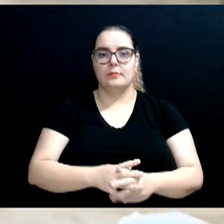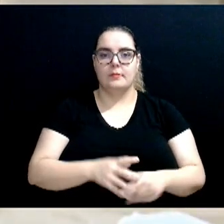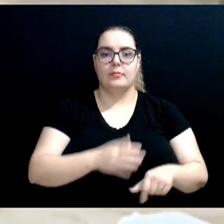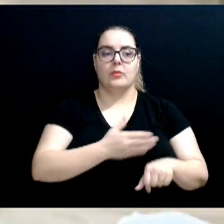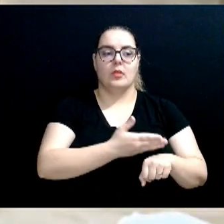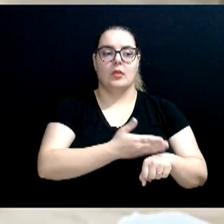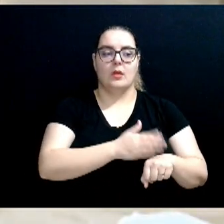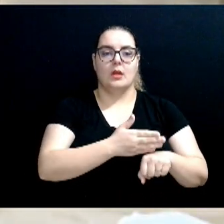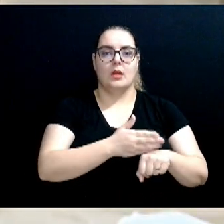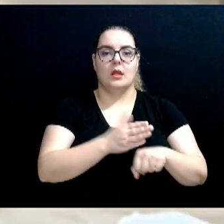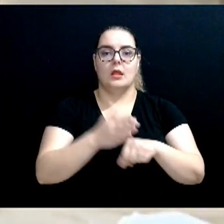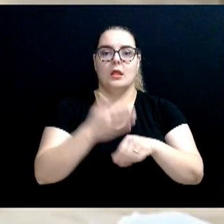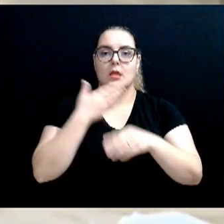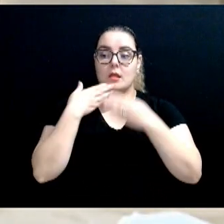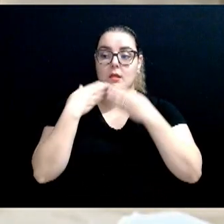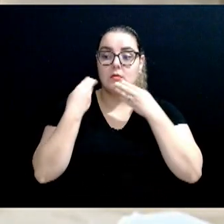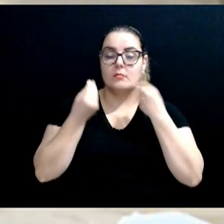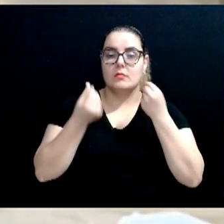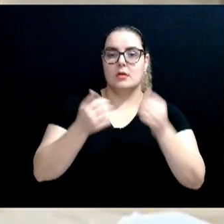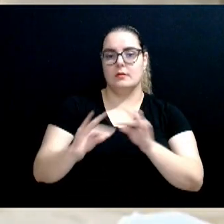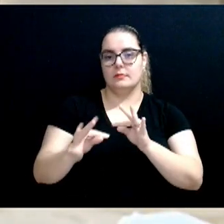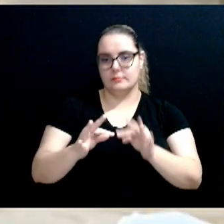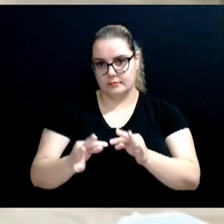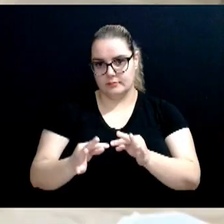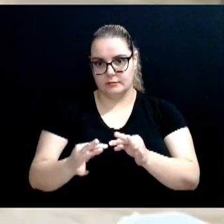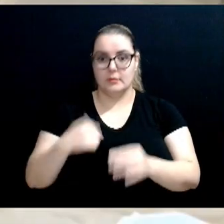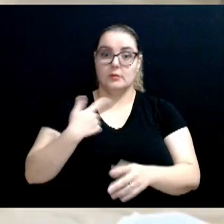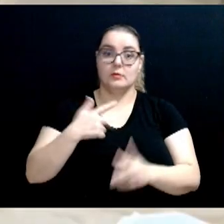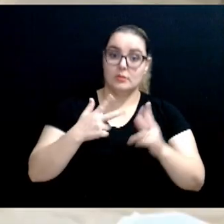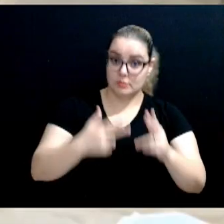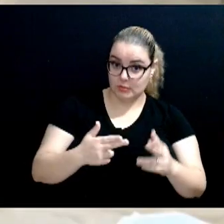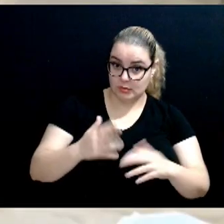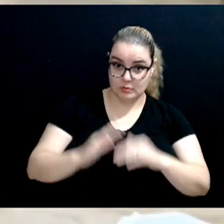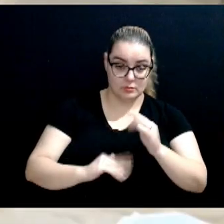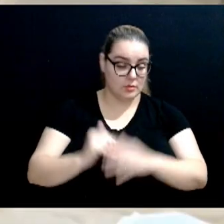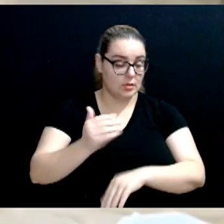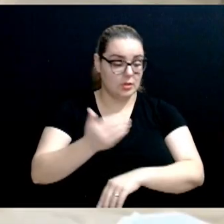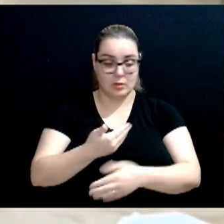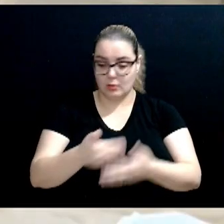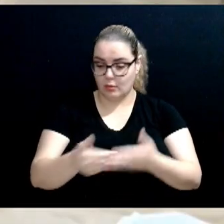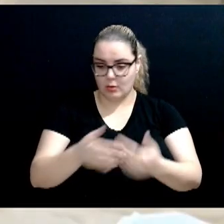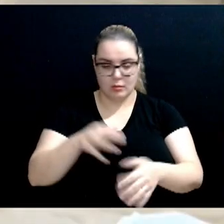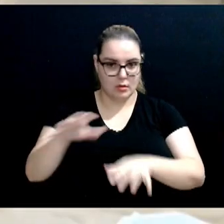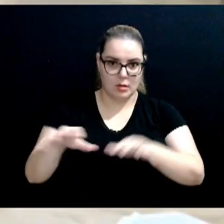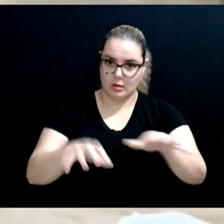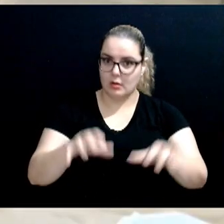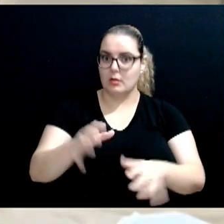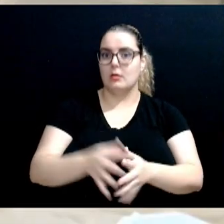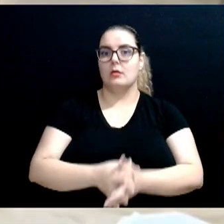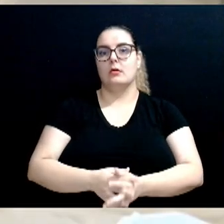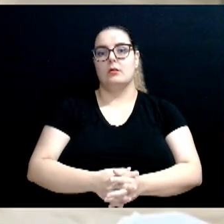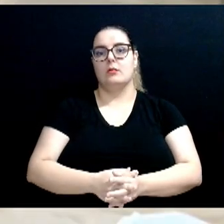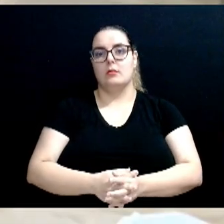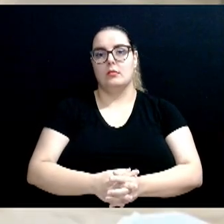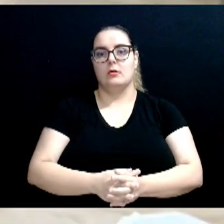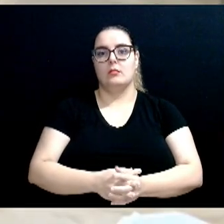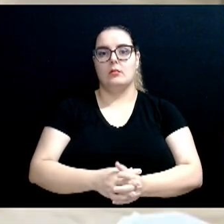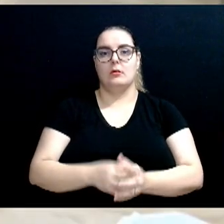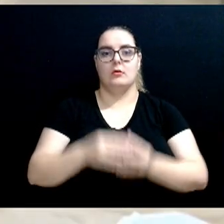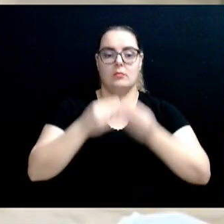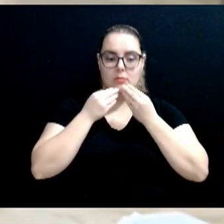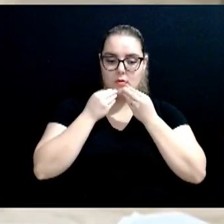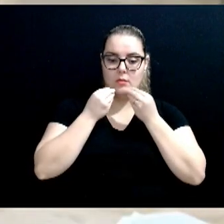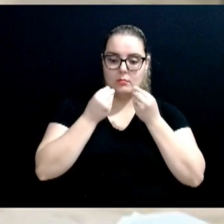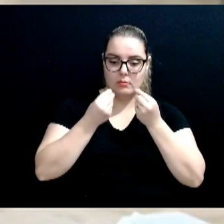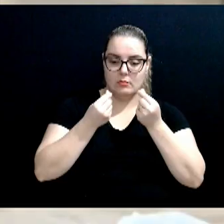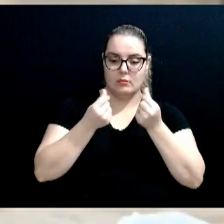sua técnica. A gente, enquanto profissional, em qualquer área, a gente vai treinando e aprimorando